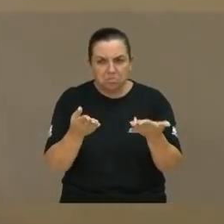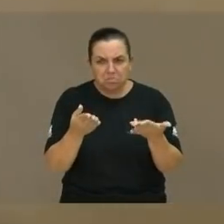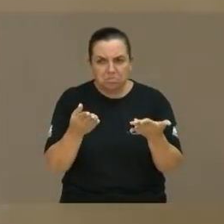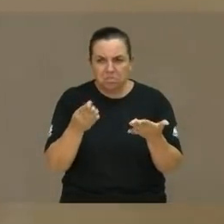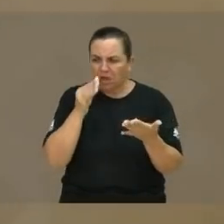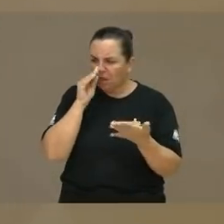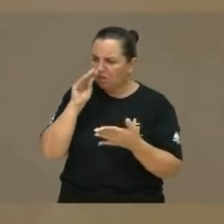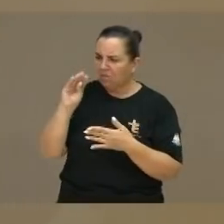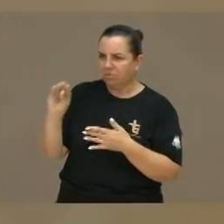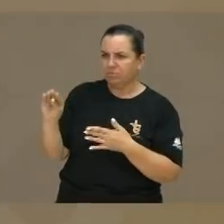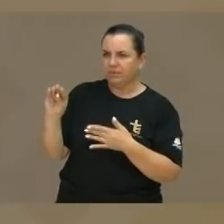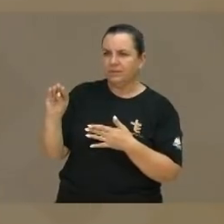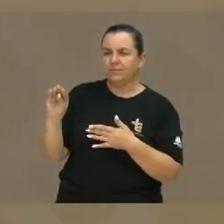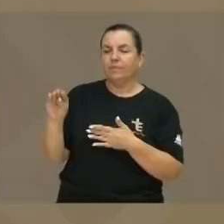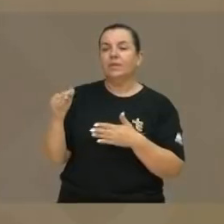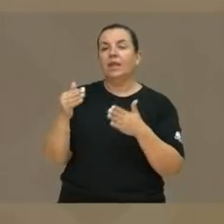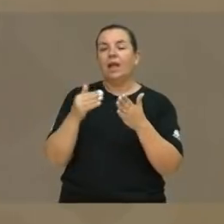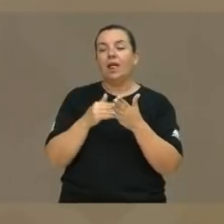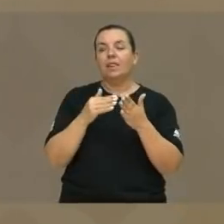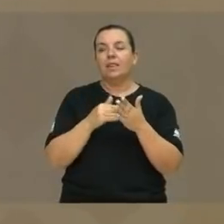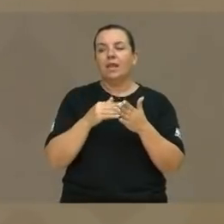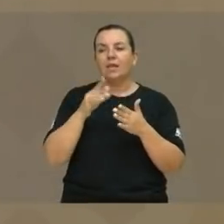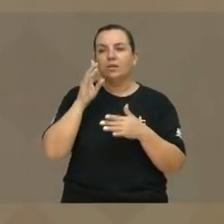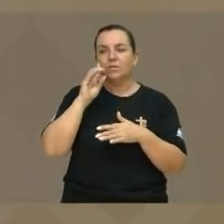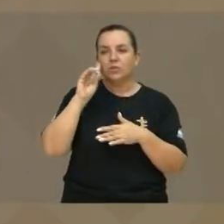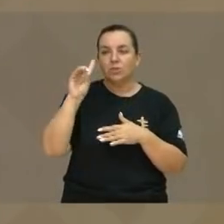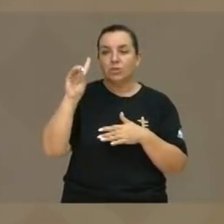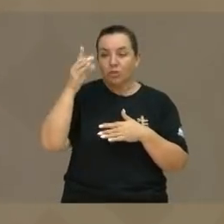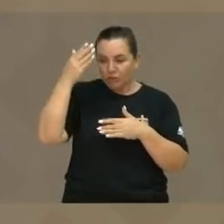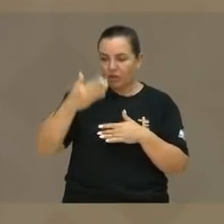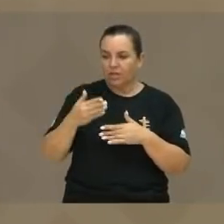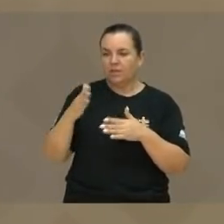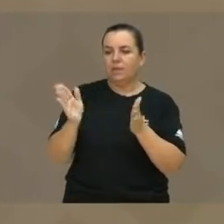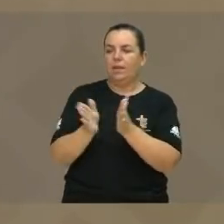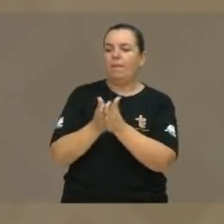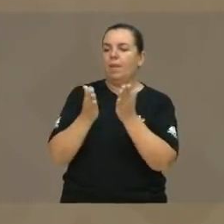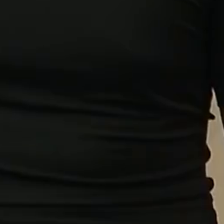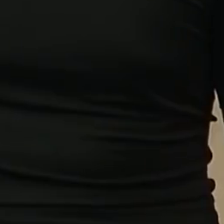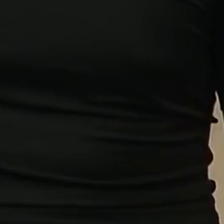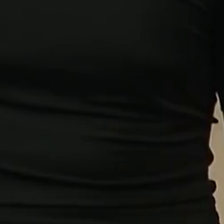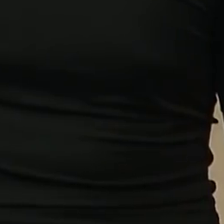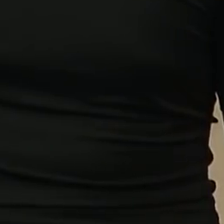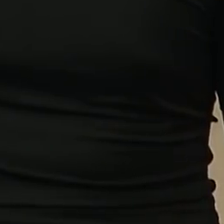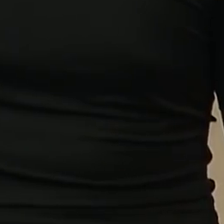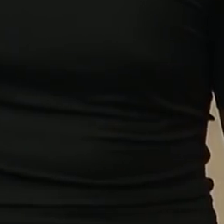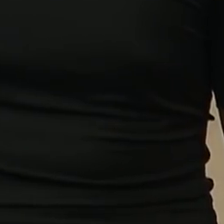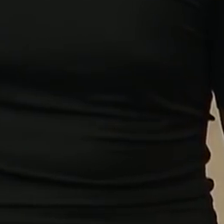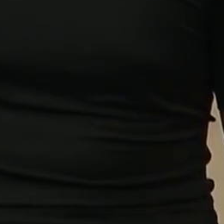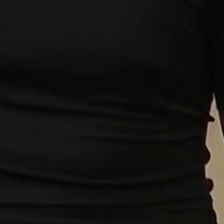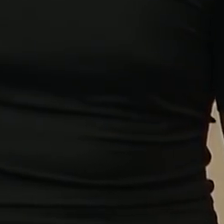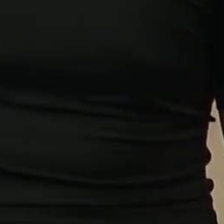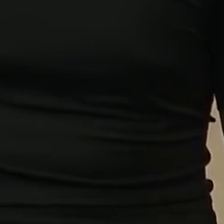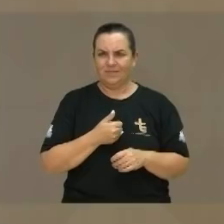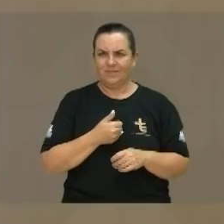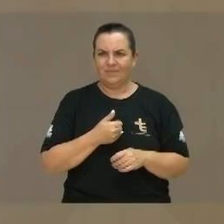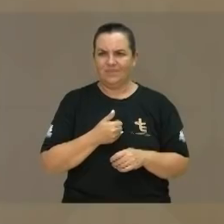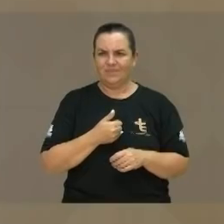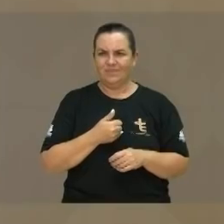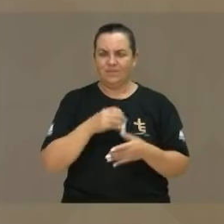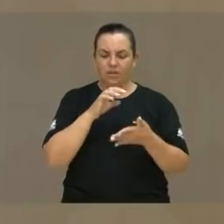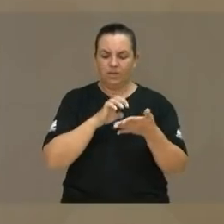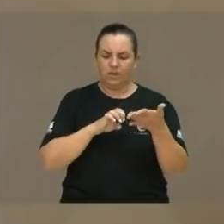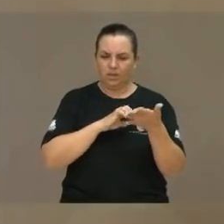dispensou até mesmo diante de milagres não o percebe e o